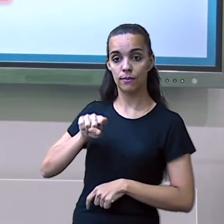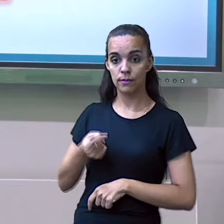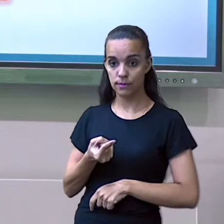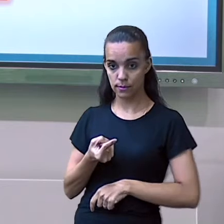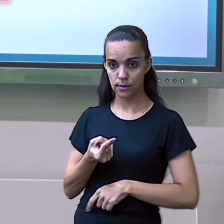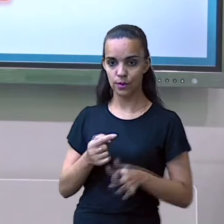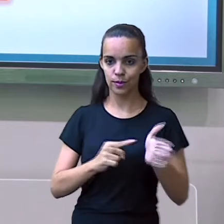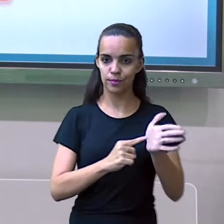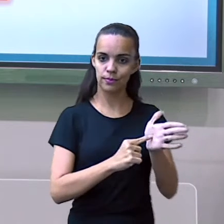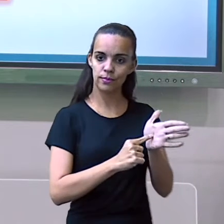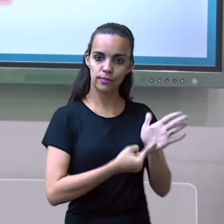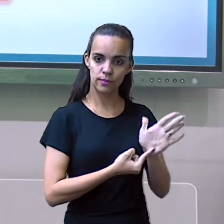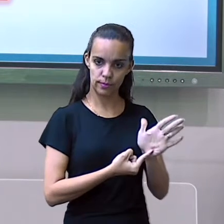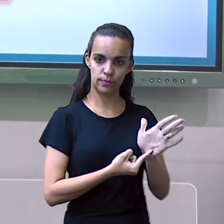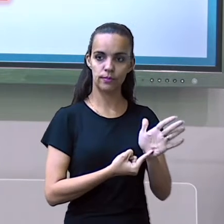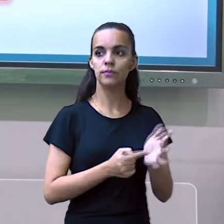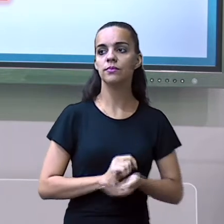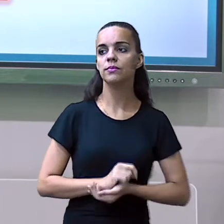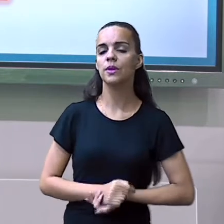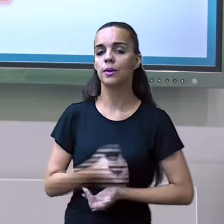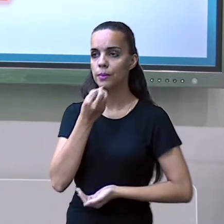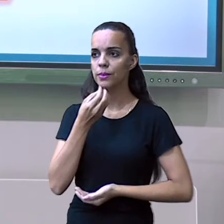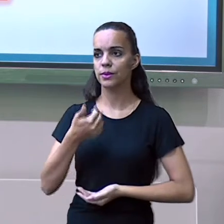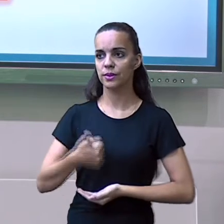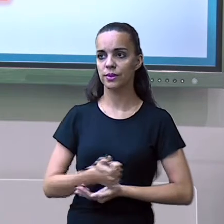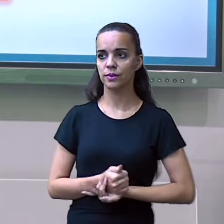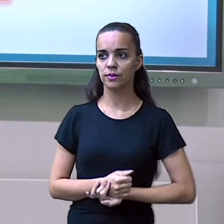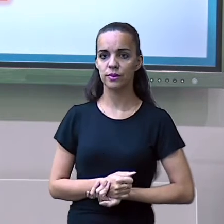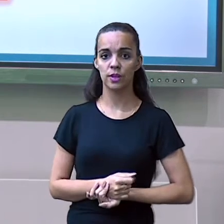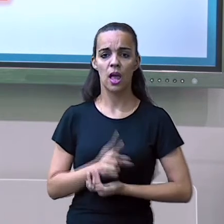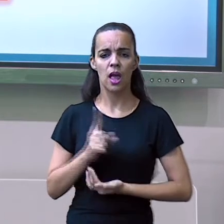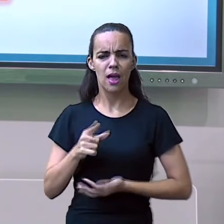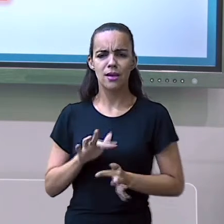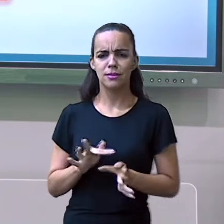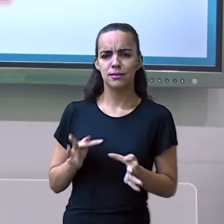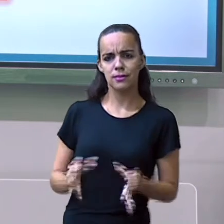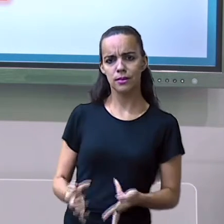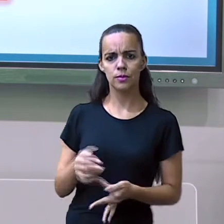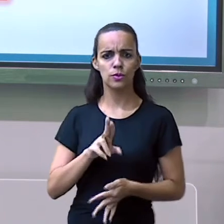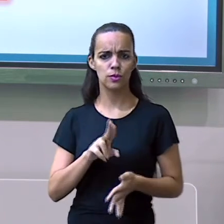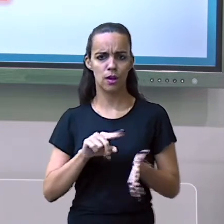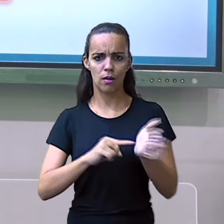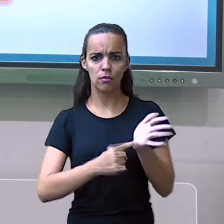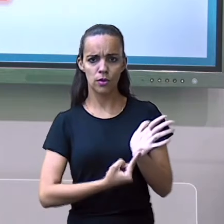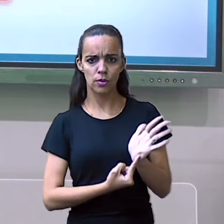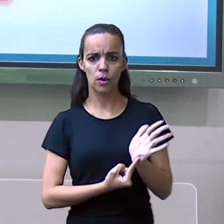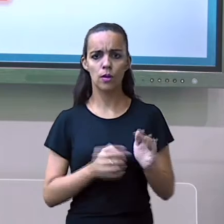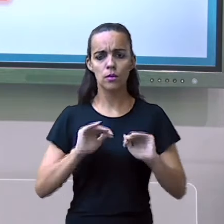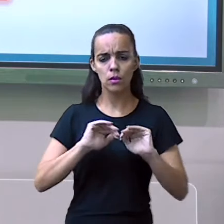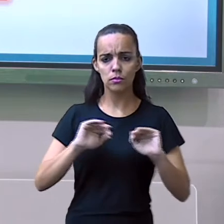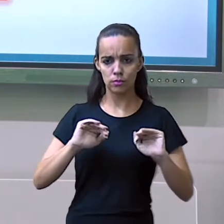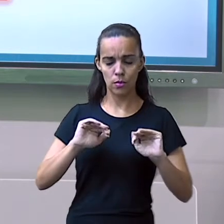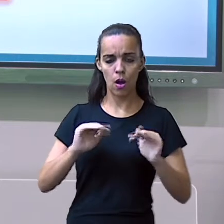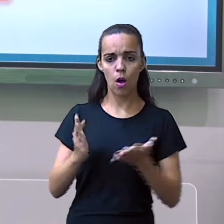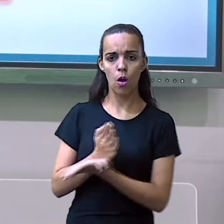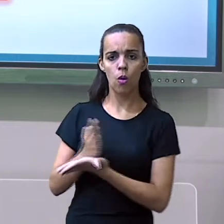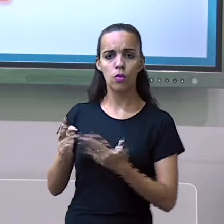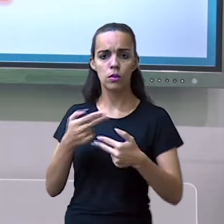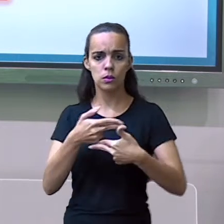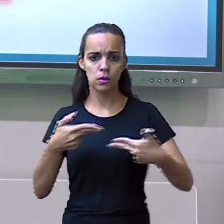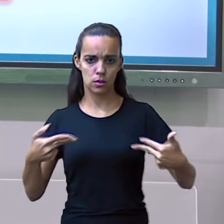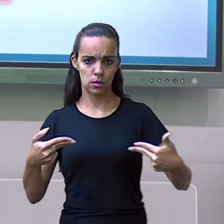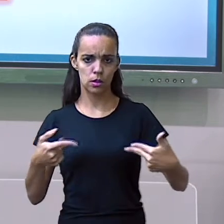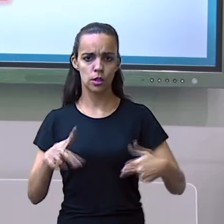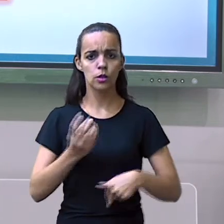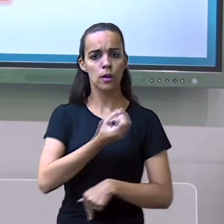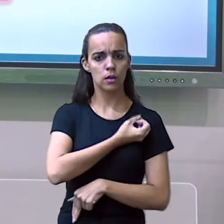é mesmo? Muito bem. É comum usar vírgulas ao separar